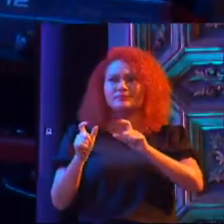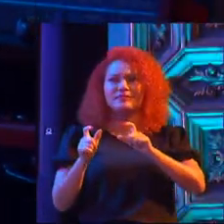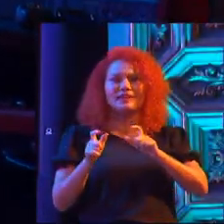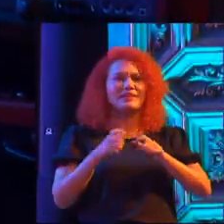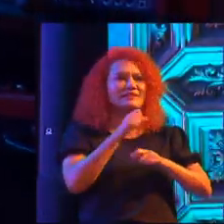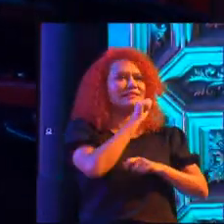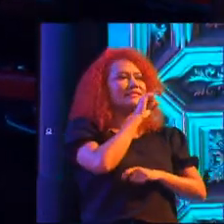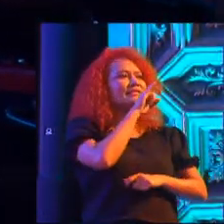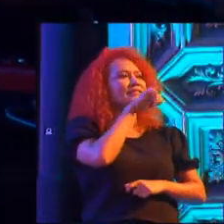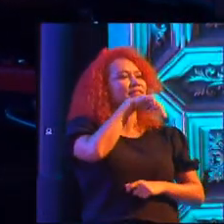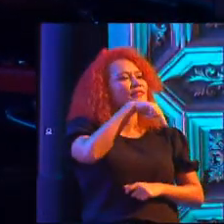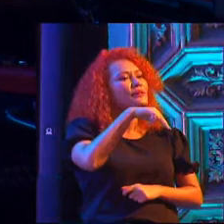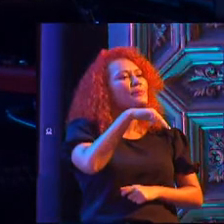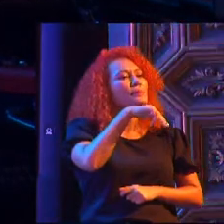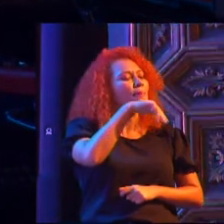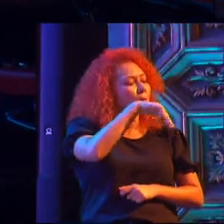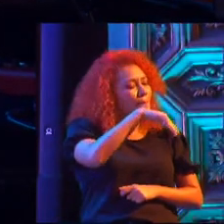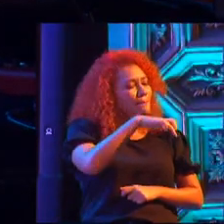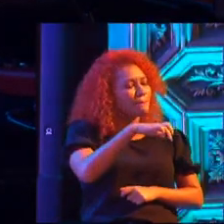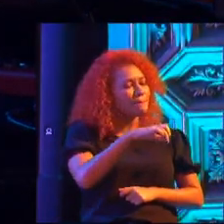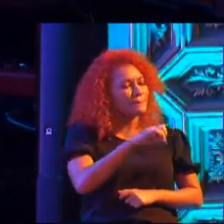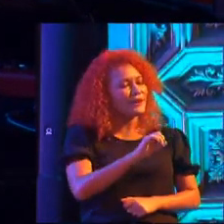Almeida.